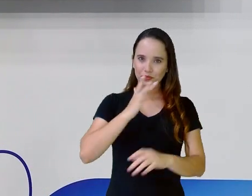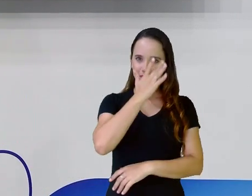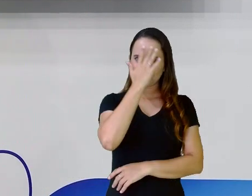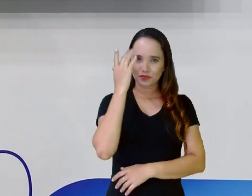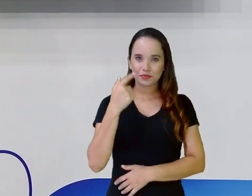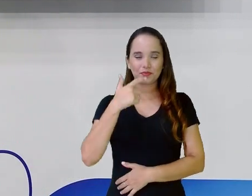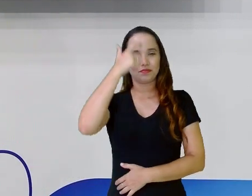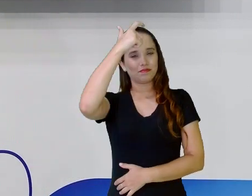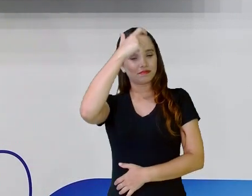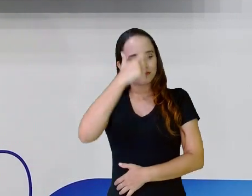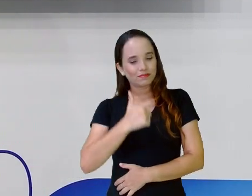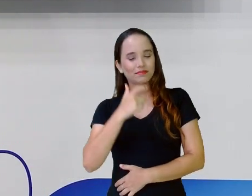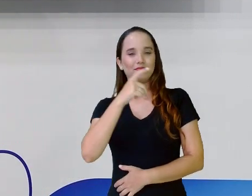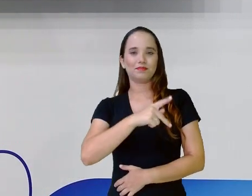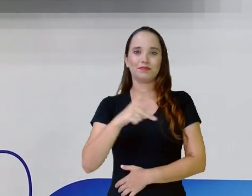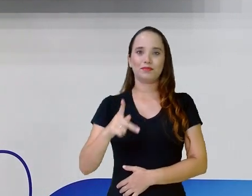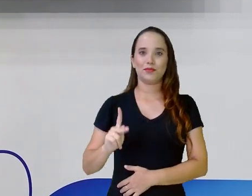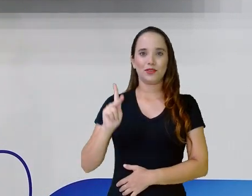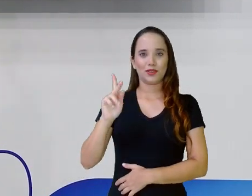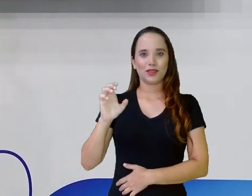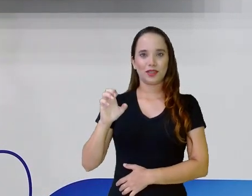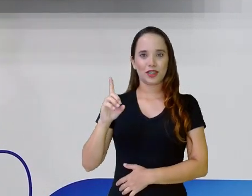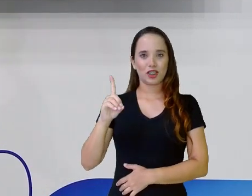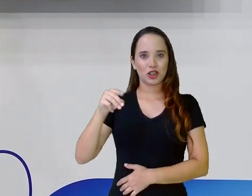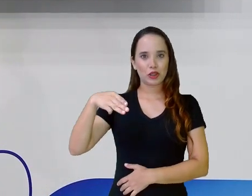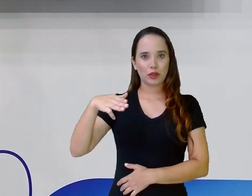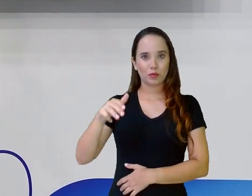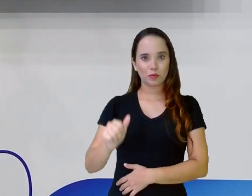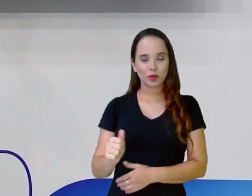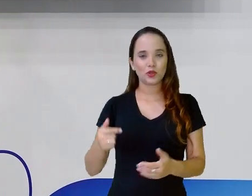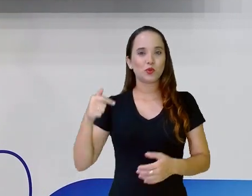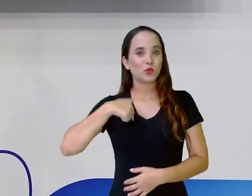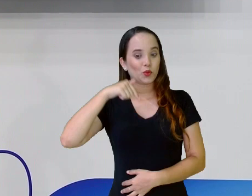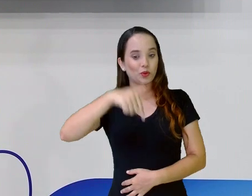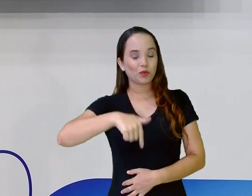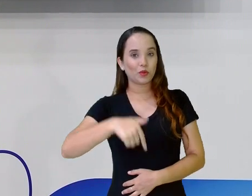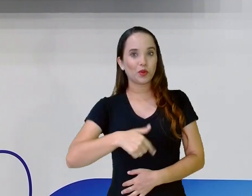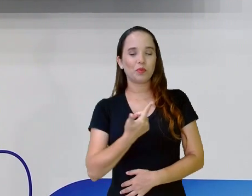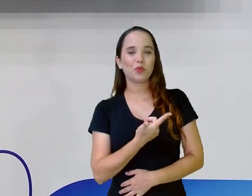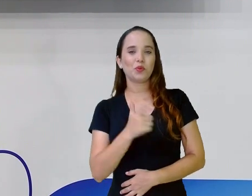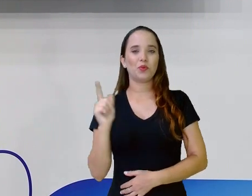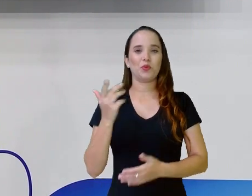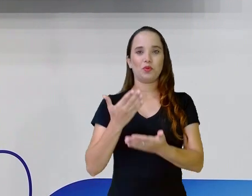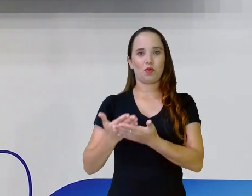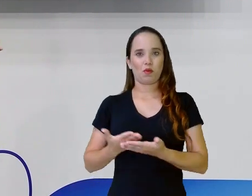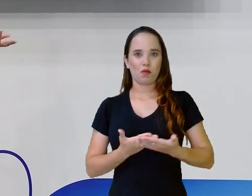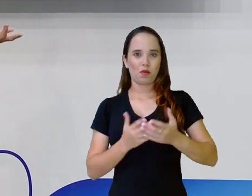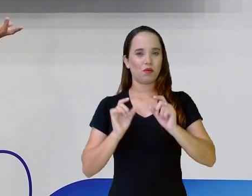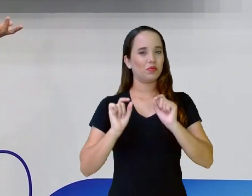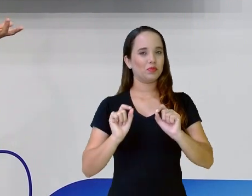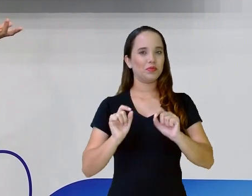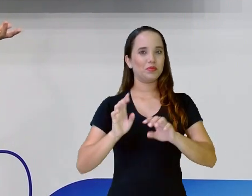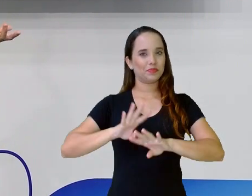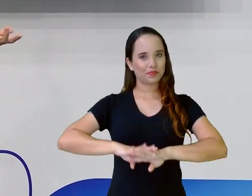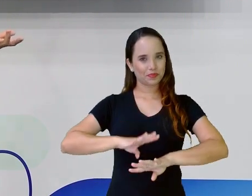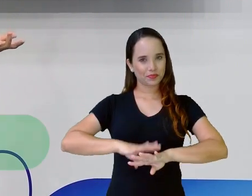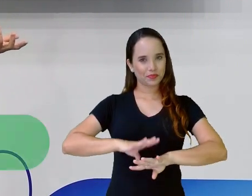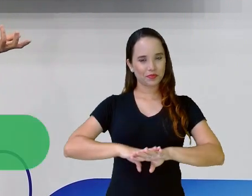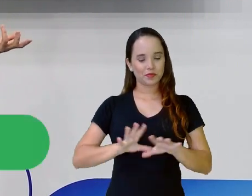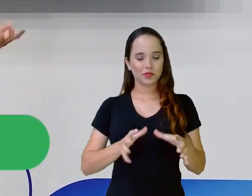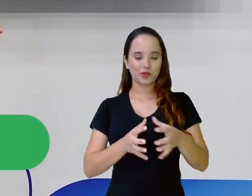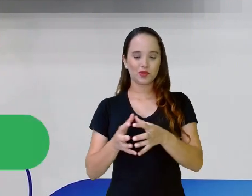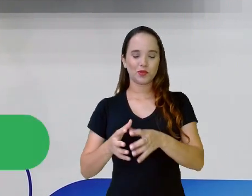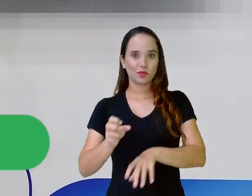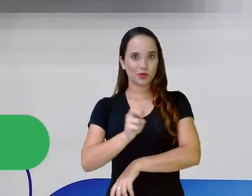pessoal, eu sou a professora Kedma Santos e estou aqui para mais uma aula de matemática para os